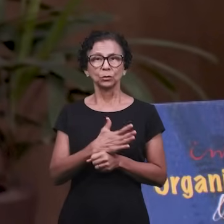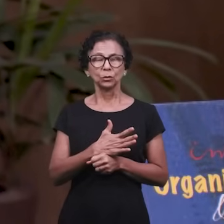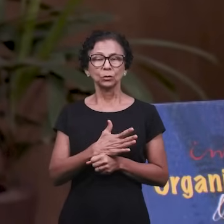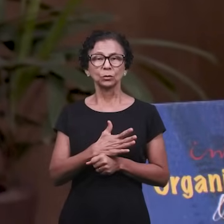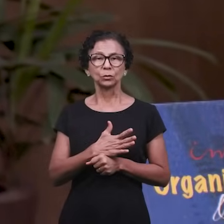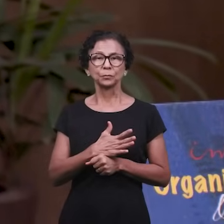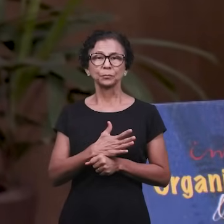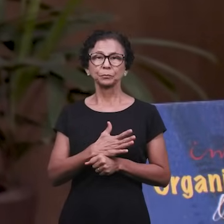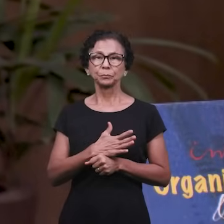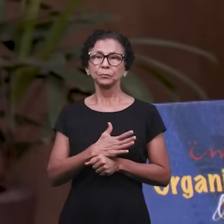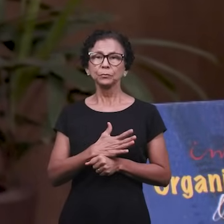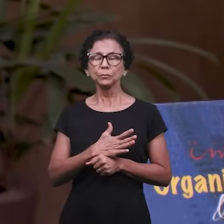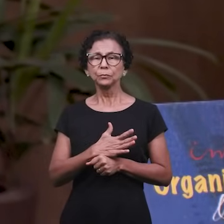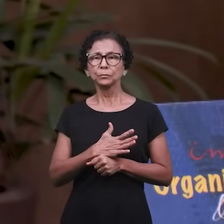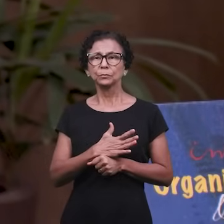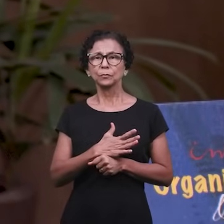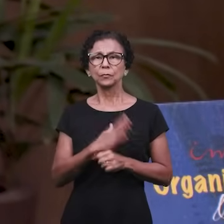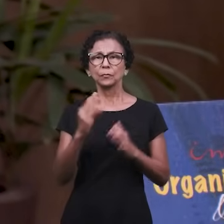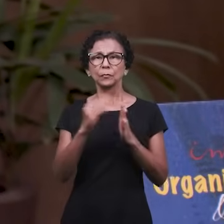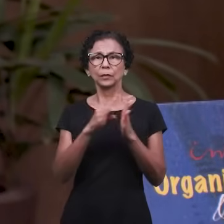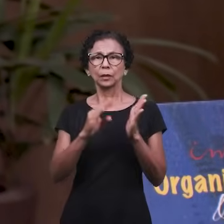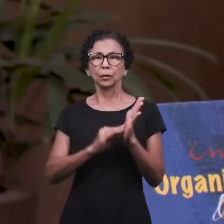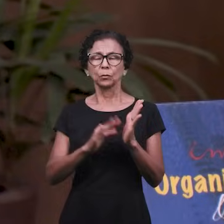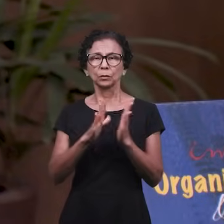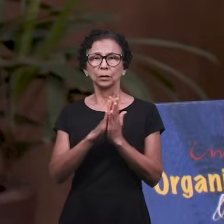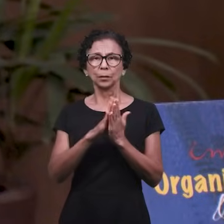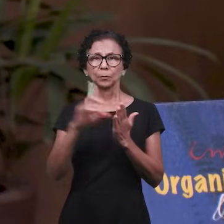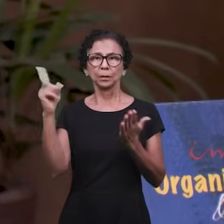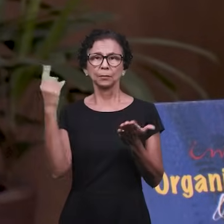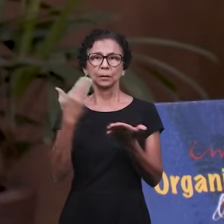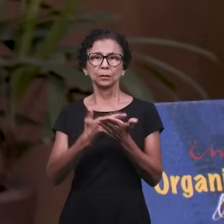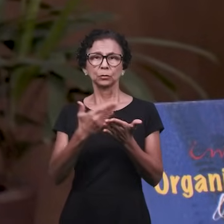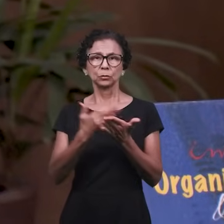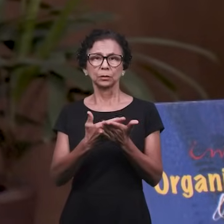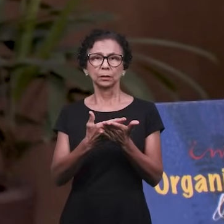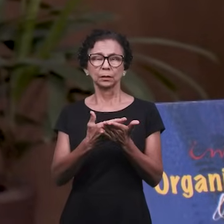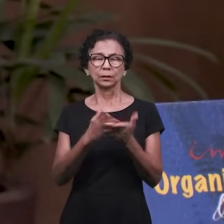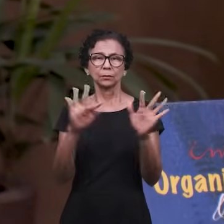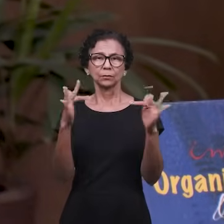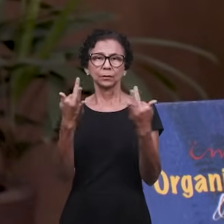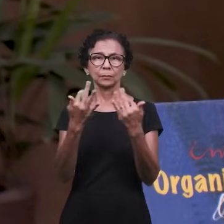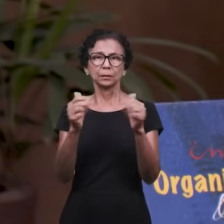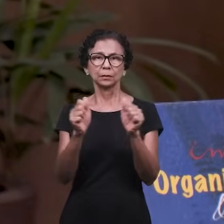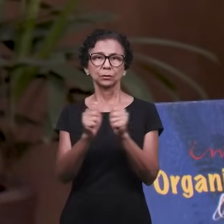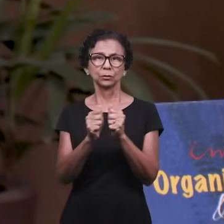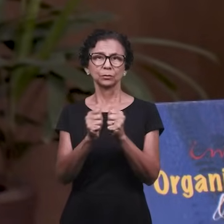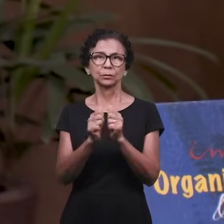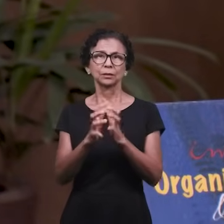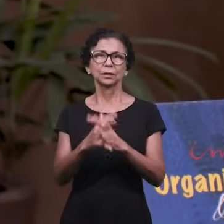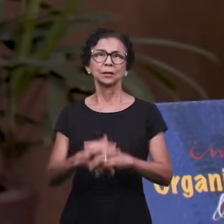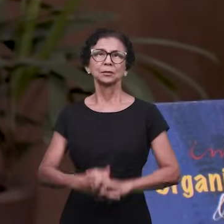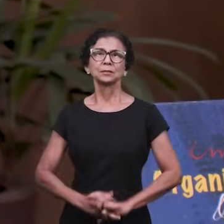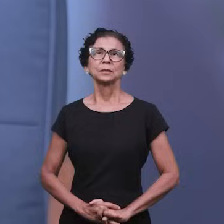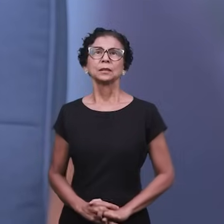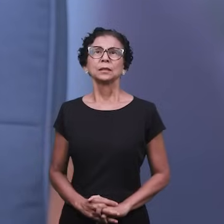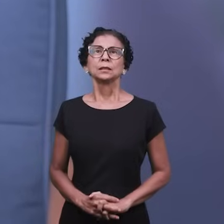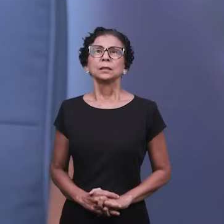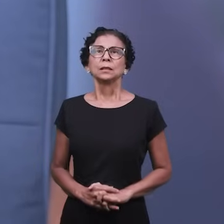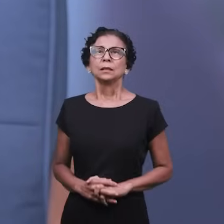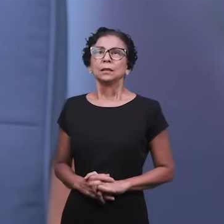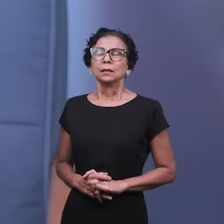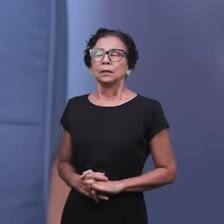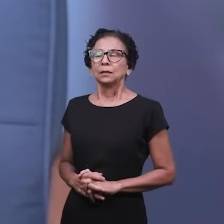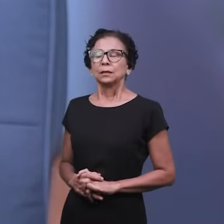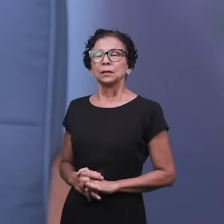família. Porque um coração posicionado no Senhor é um coração que teme o Senhor. E um coração que busca em prioridade, né? E a Carla,